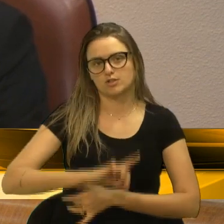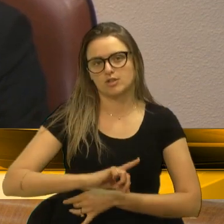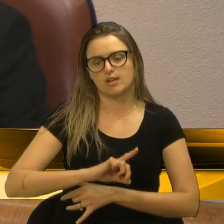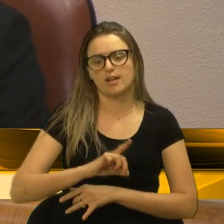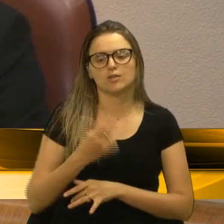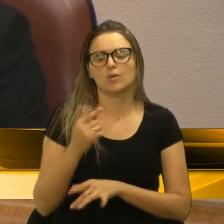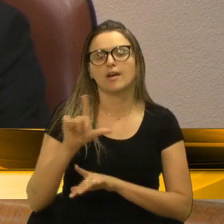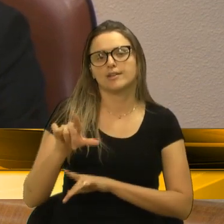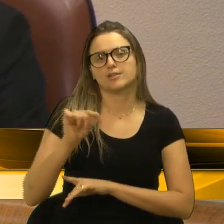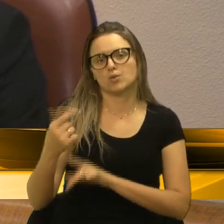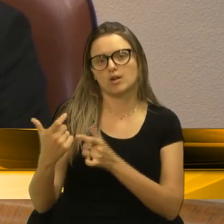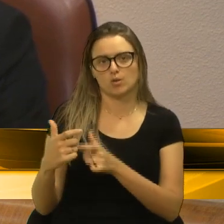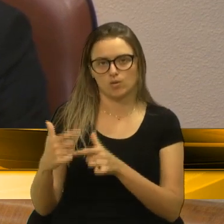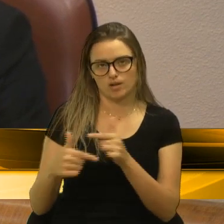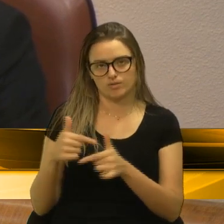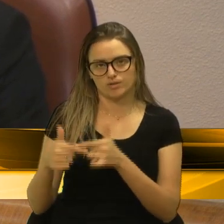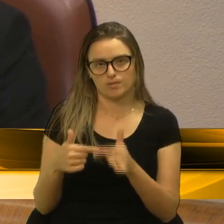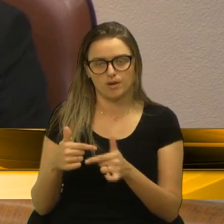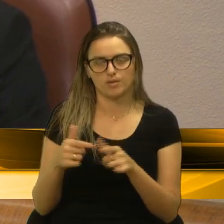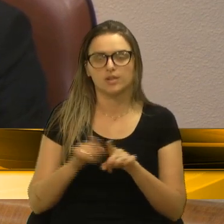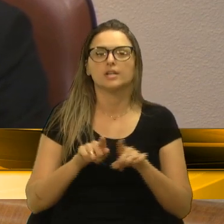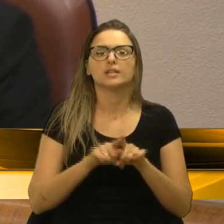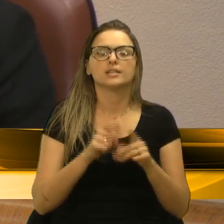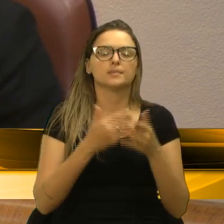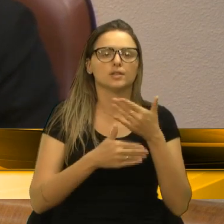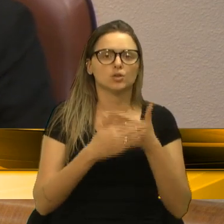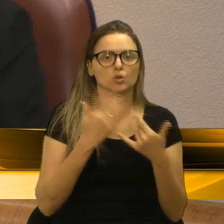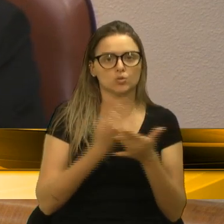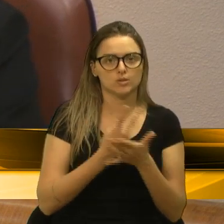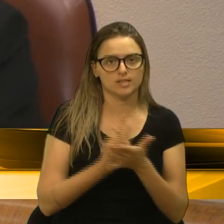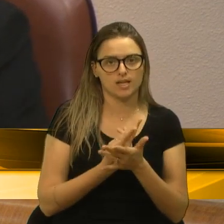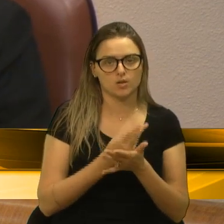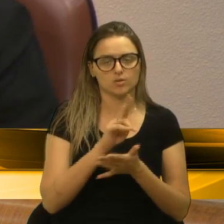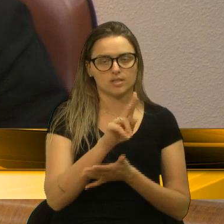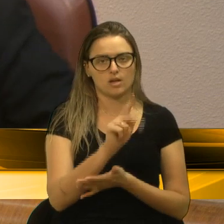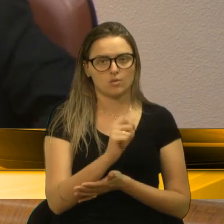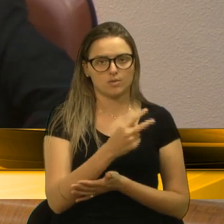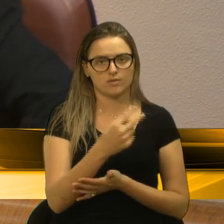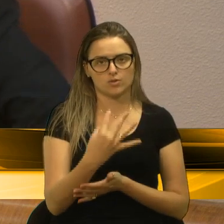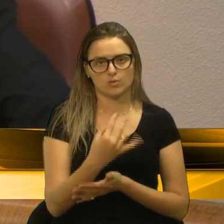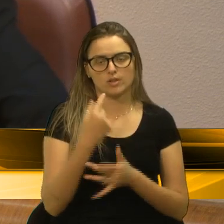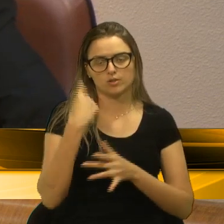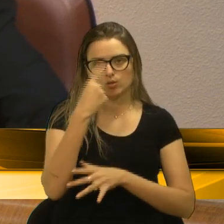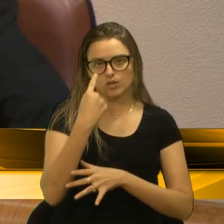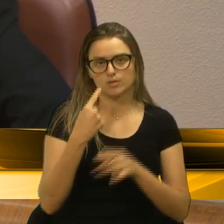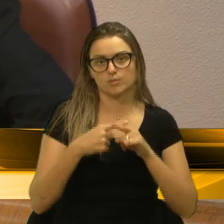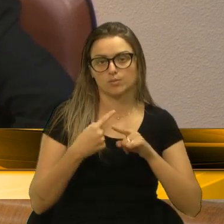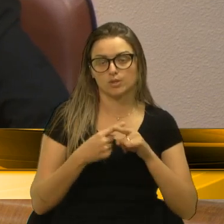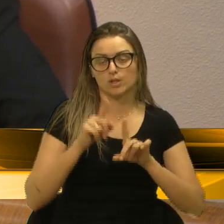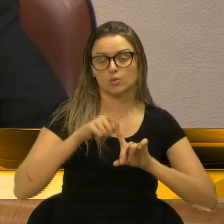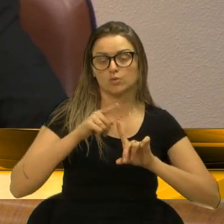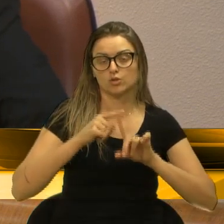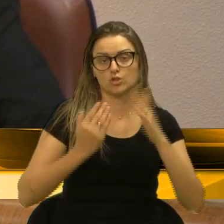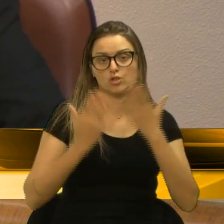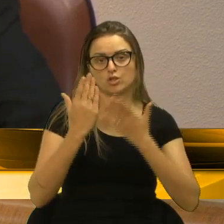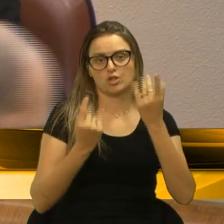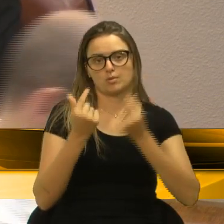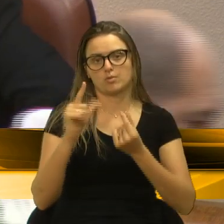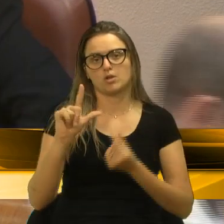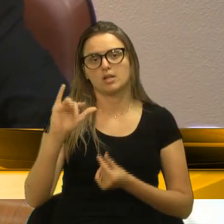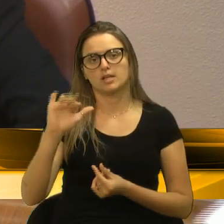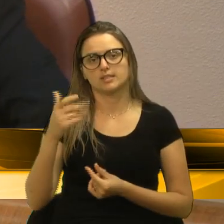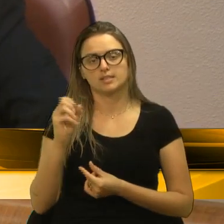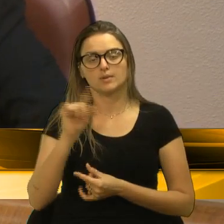lotação. Quanto às posições irregulares na licitação da gestão da UPA 24 horas, porque a modalidade, neste caso, foi chamamento